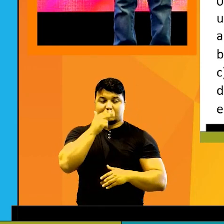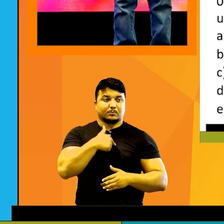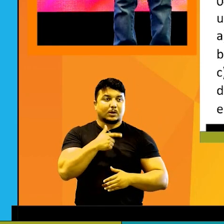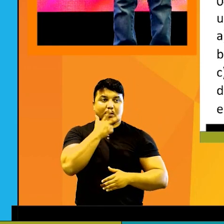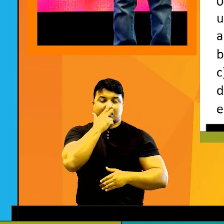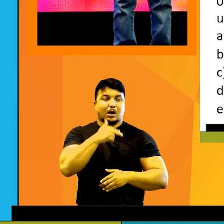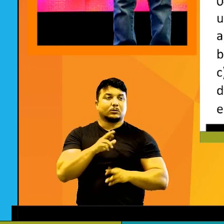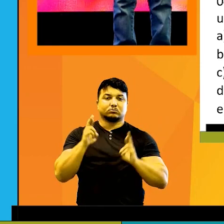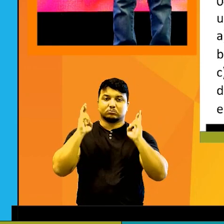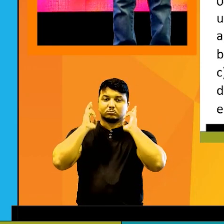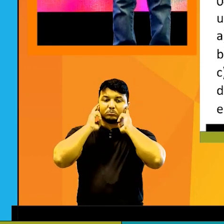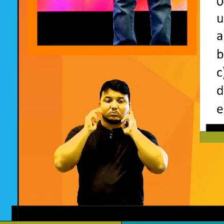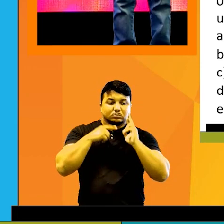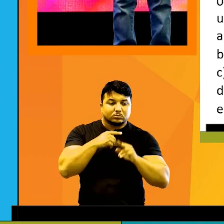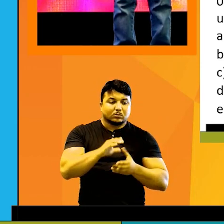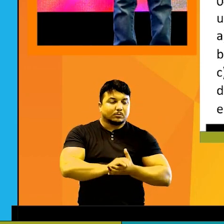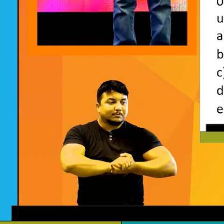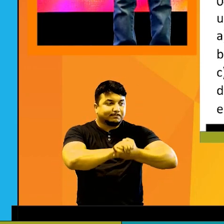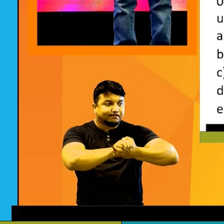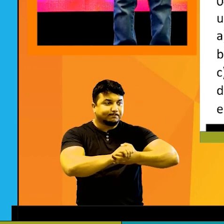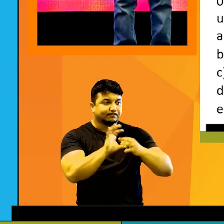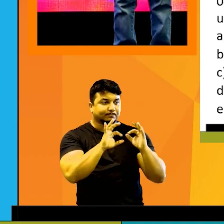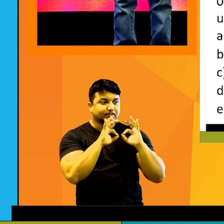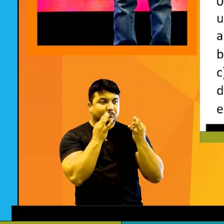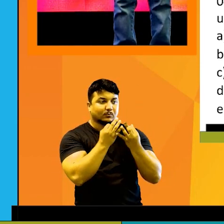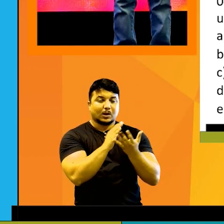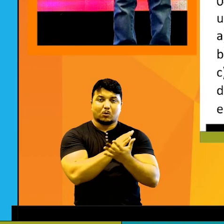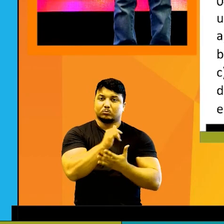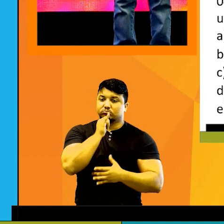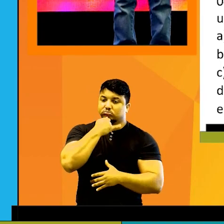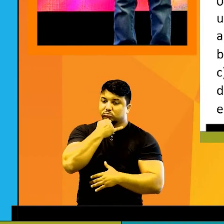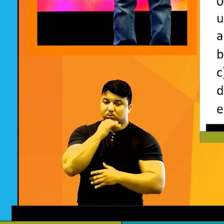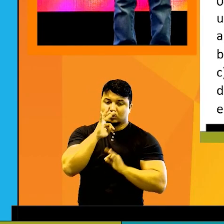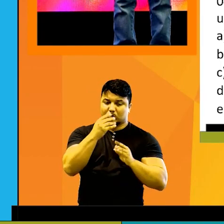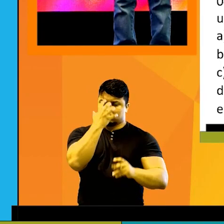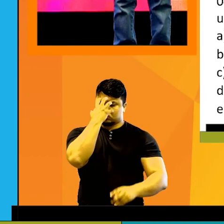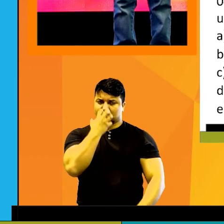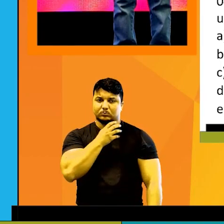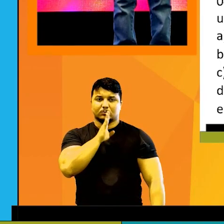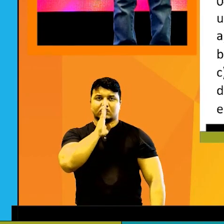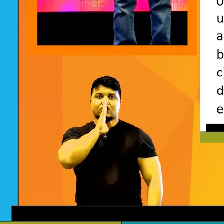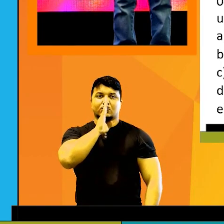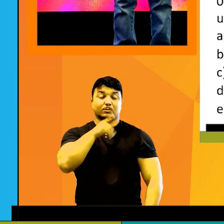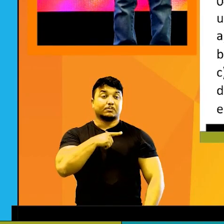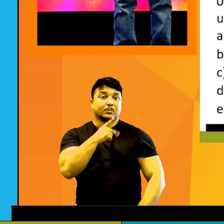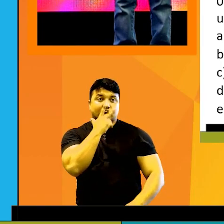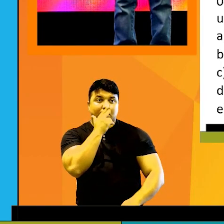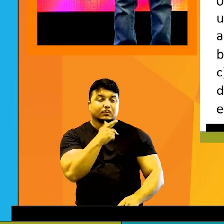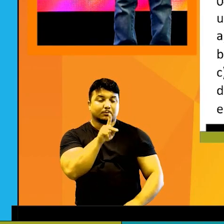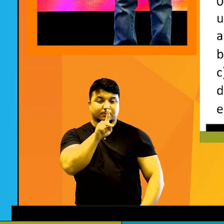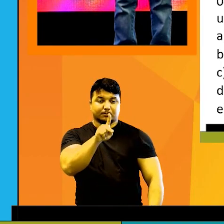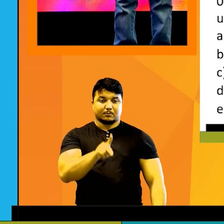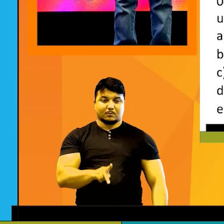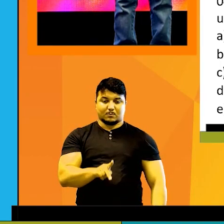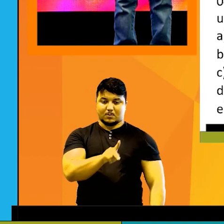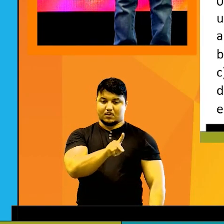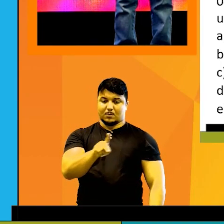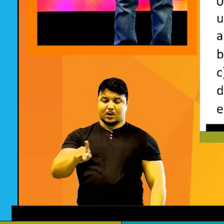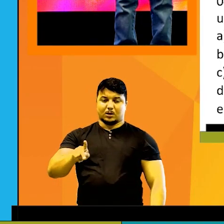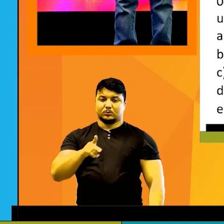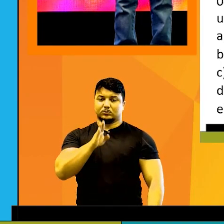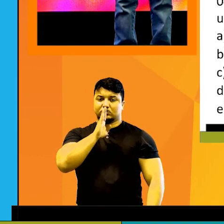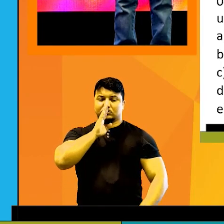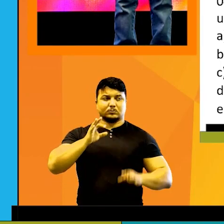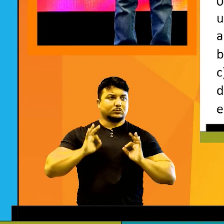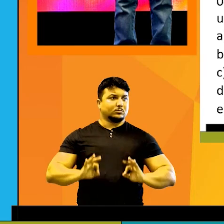surdo e apertava a mão à família, alguns tristes, todos sérios e calados, padre, sacristão, um ambiente bem